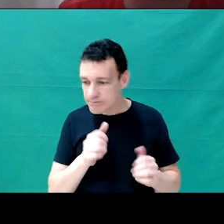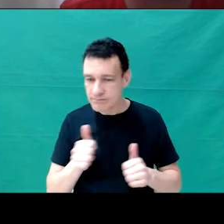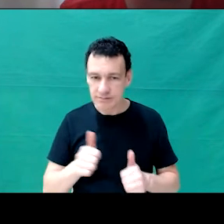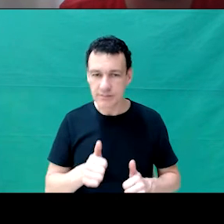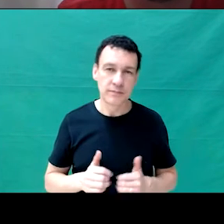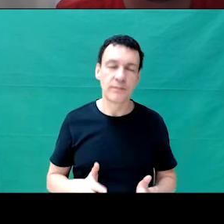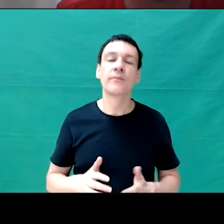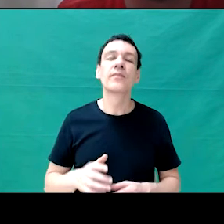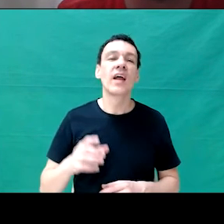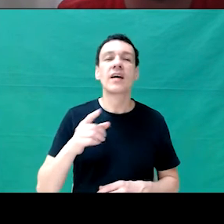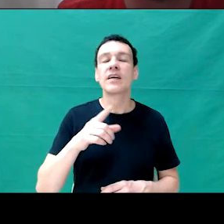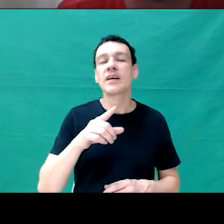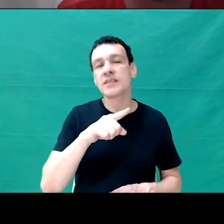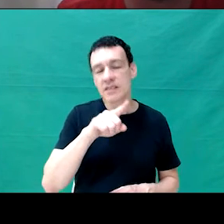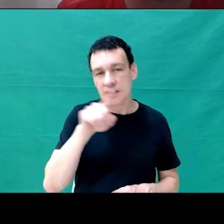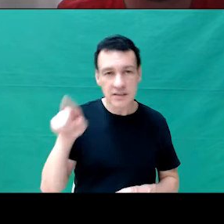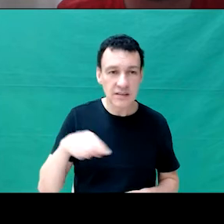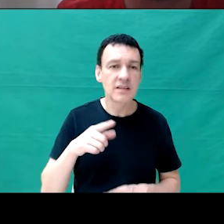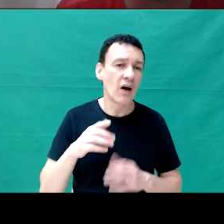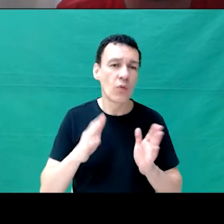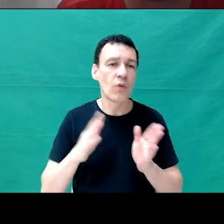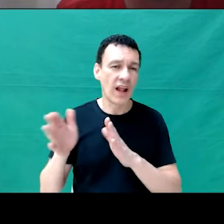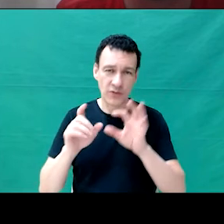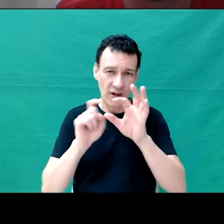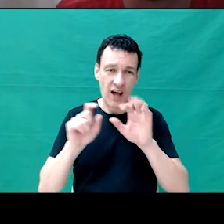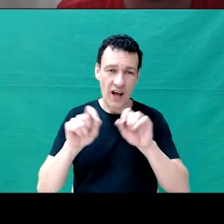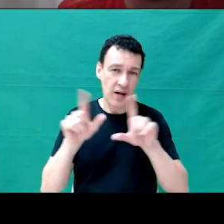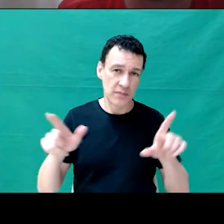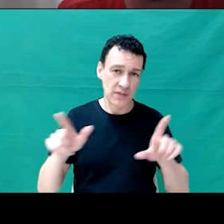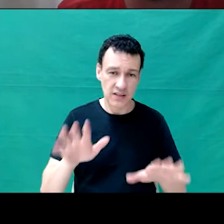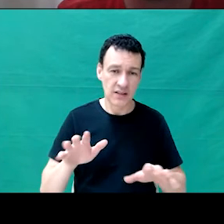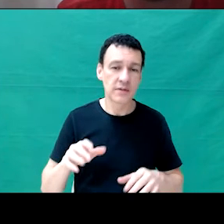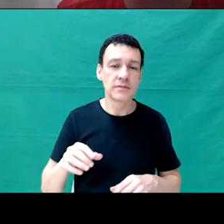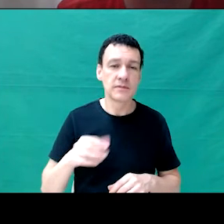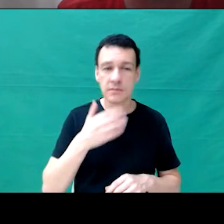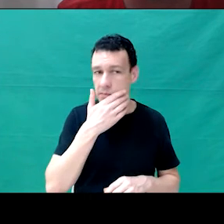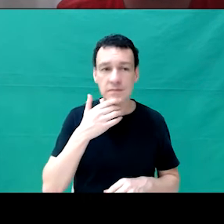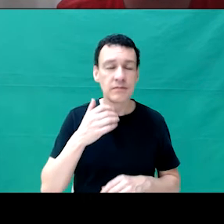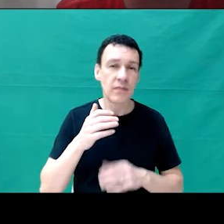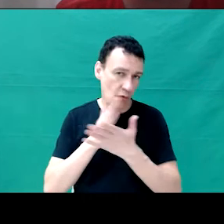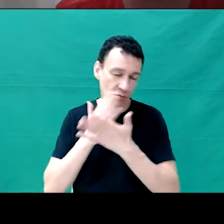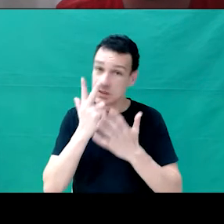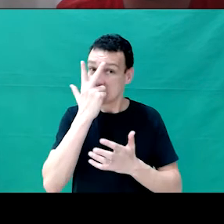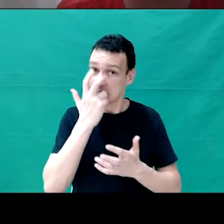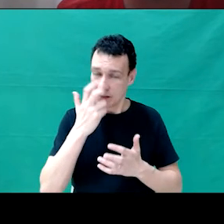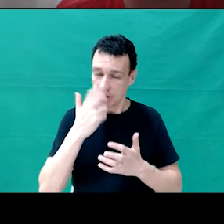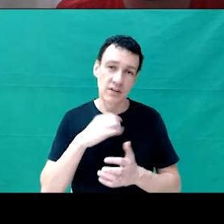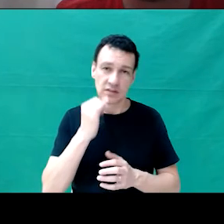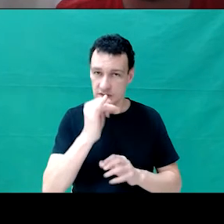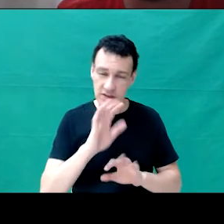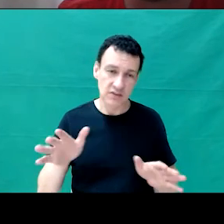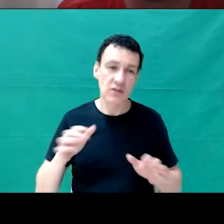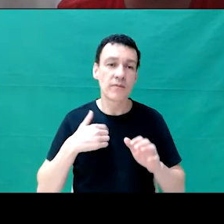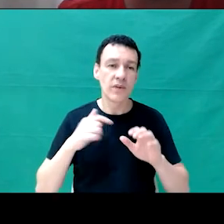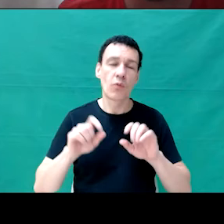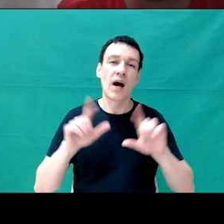nessa parte aqui eu abri, pessoal, para o pessoal que não enxerga, eu abri uma pasta, né, na parte